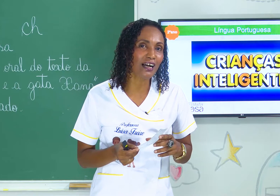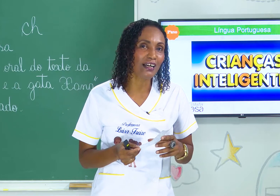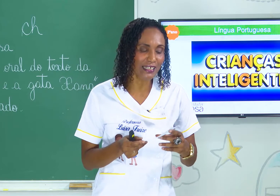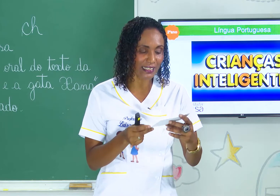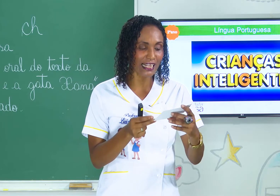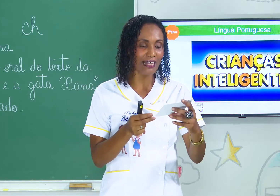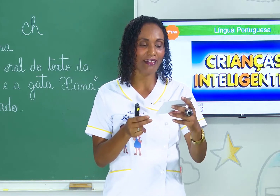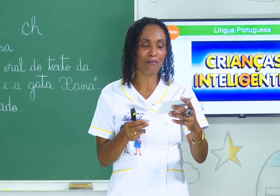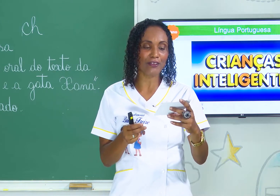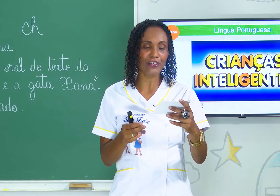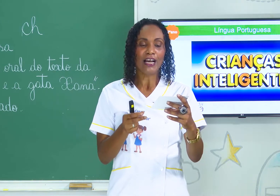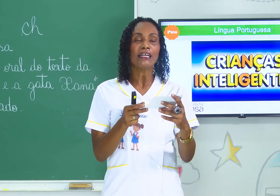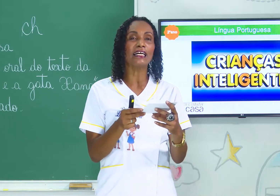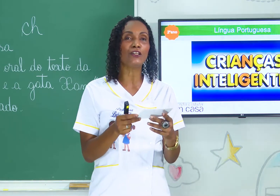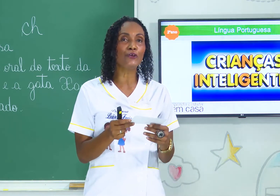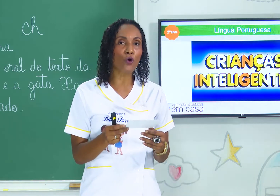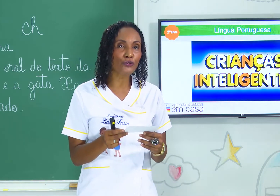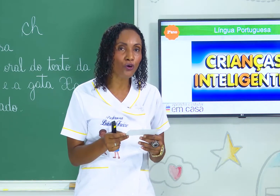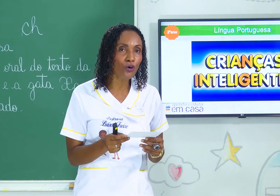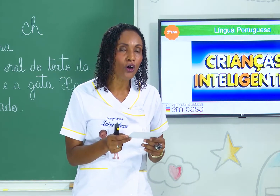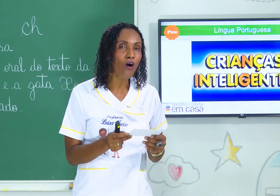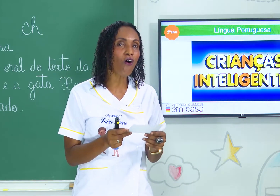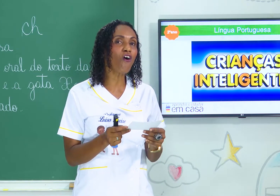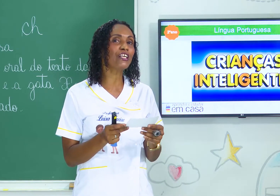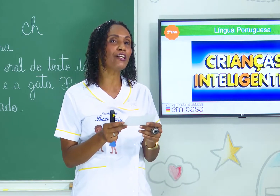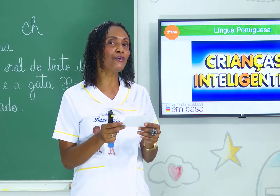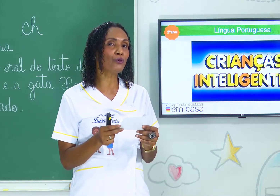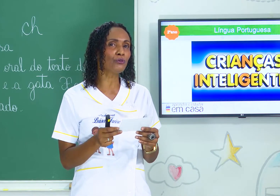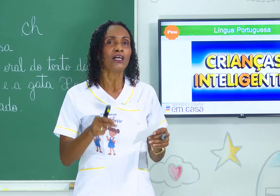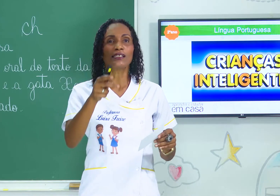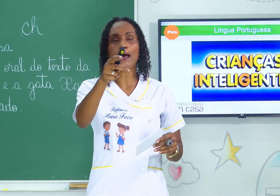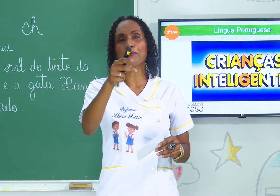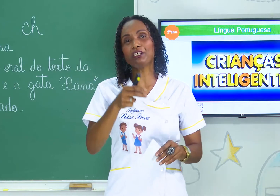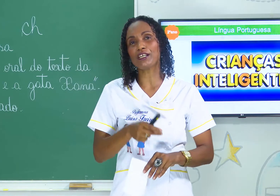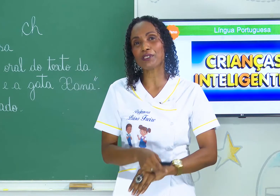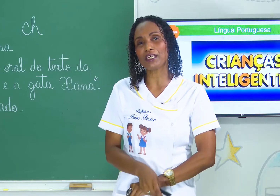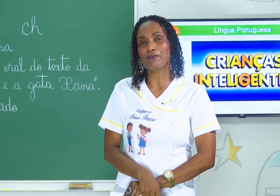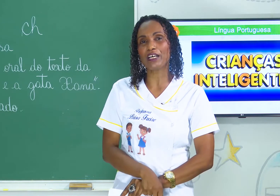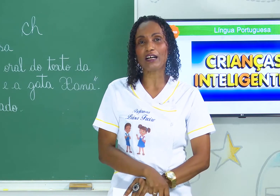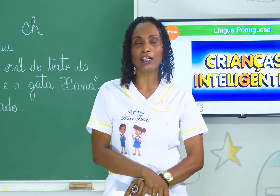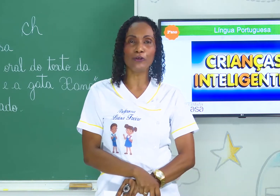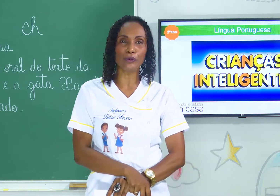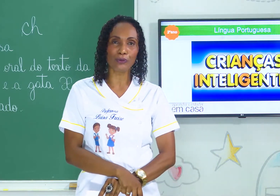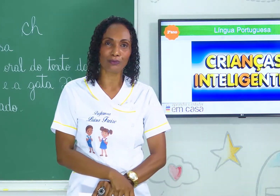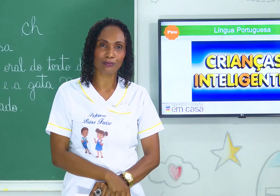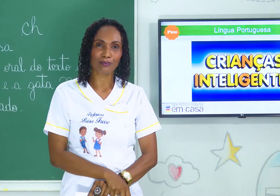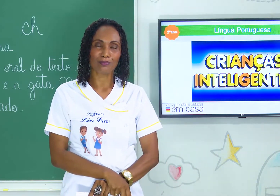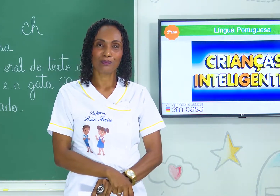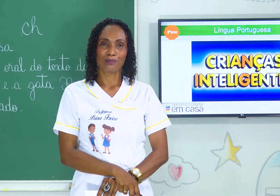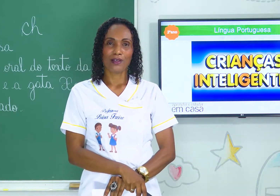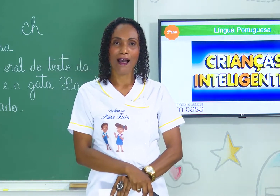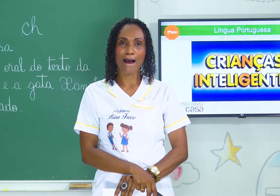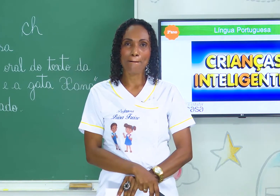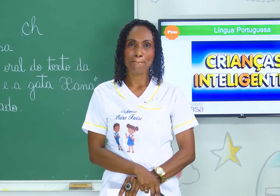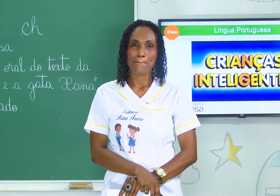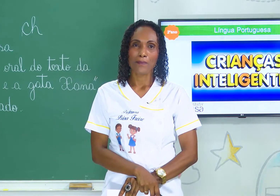tem a resposta exatamente galhudo orelhudo sabe me dizer o que significa ganho mudo